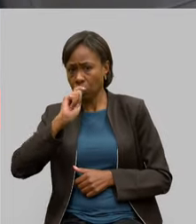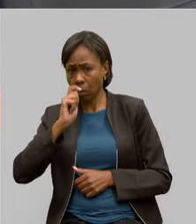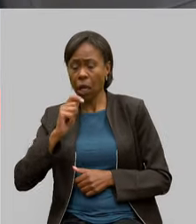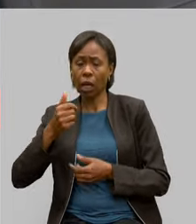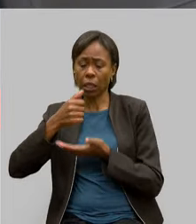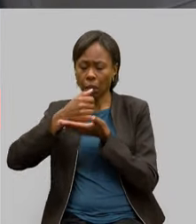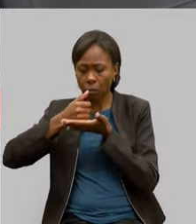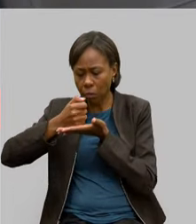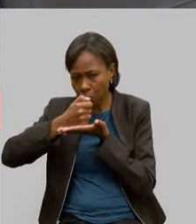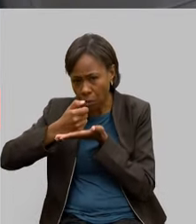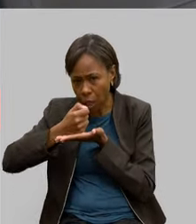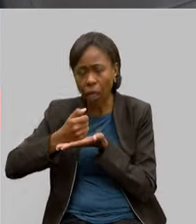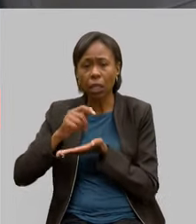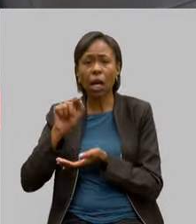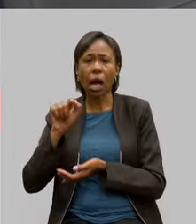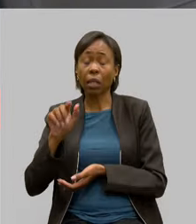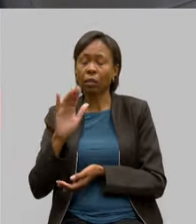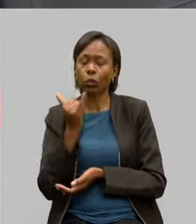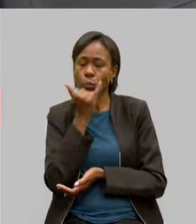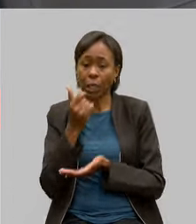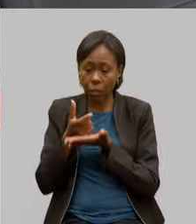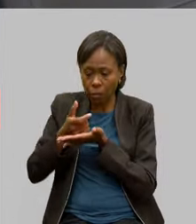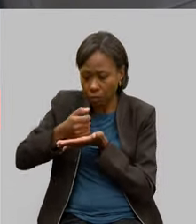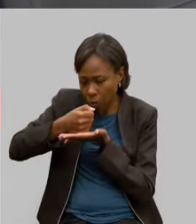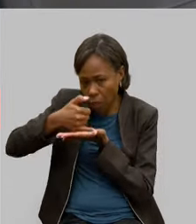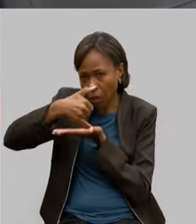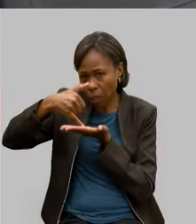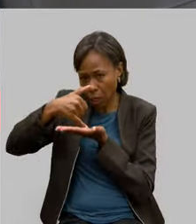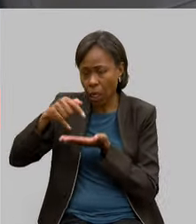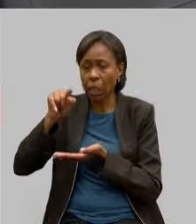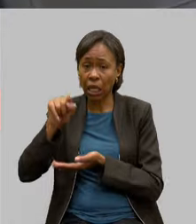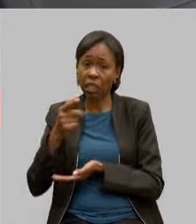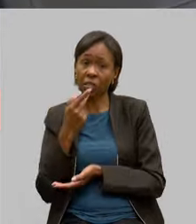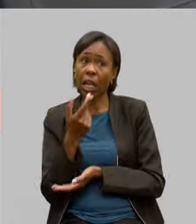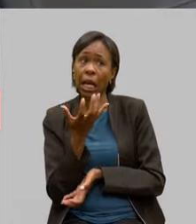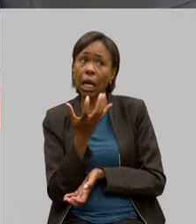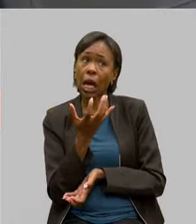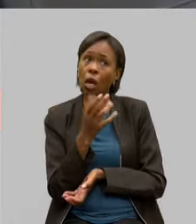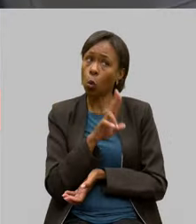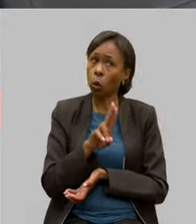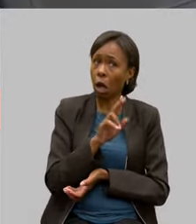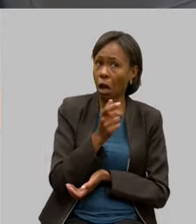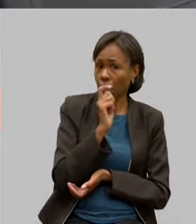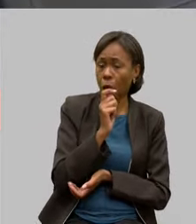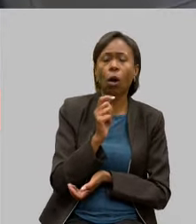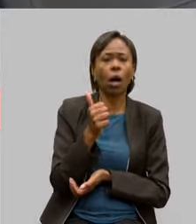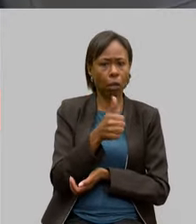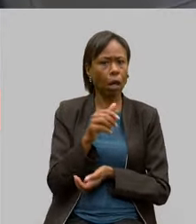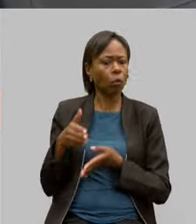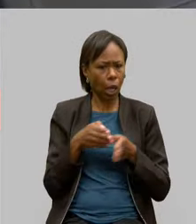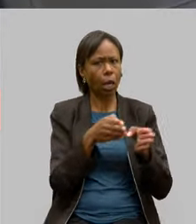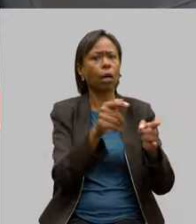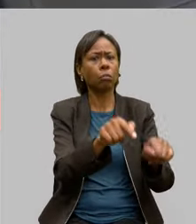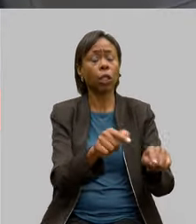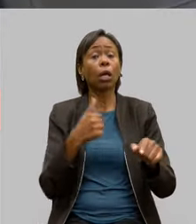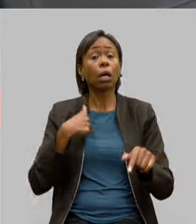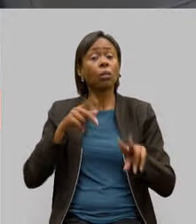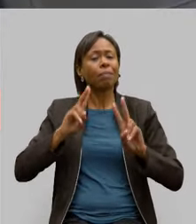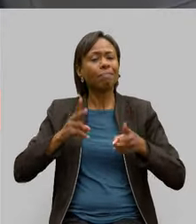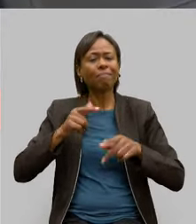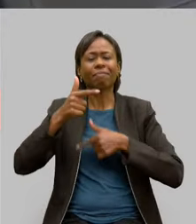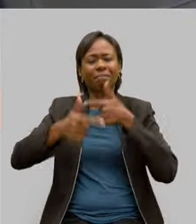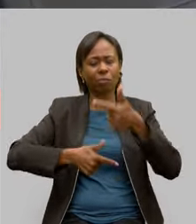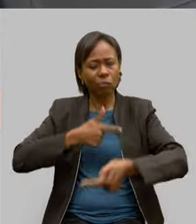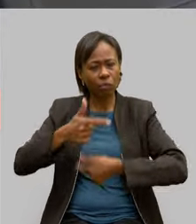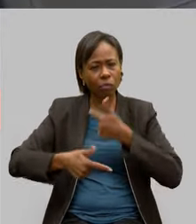maconha tira vontade de usar eu falei então tá aí um bom caminho então eu procurei sempre fazer esse trabalho com as famílias Eu me dediquei a